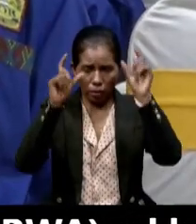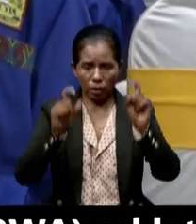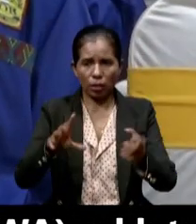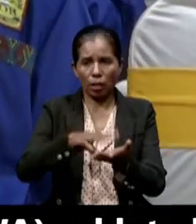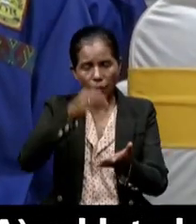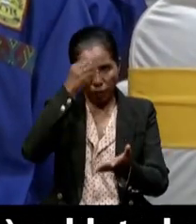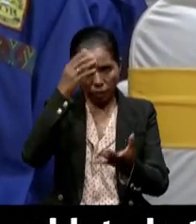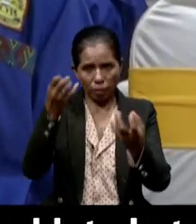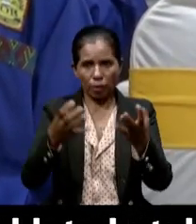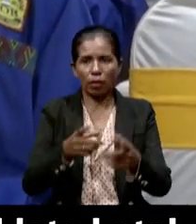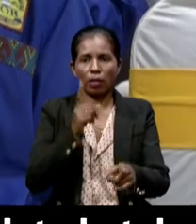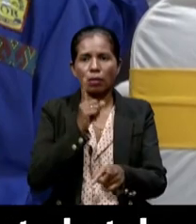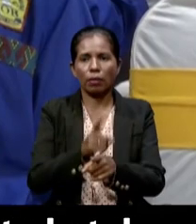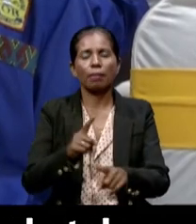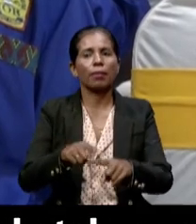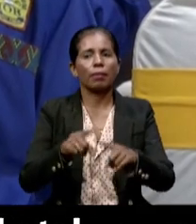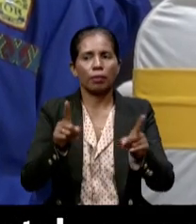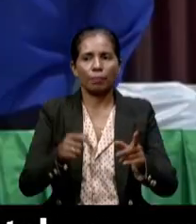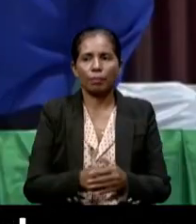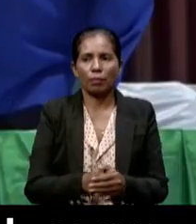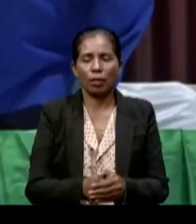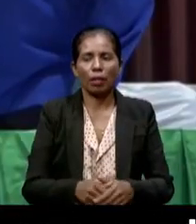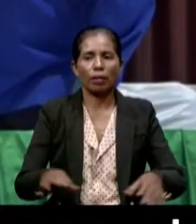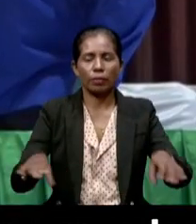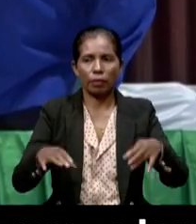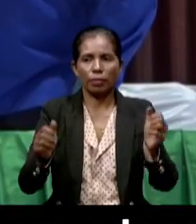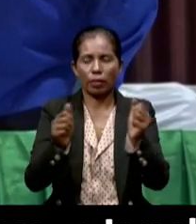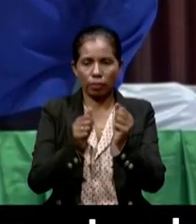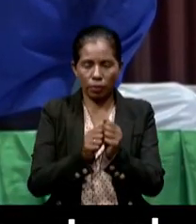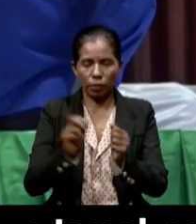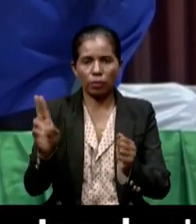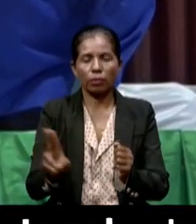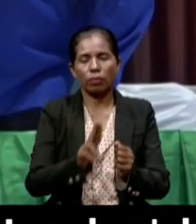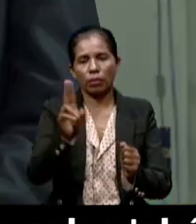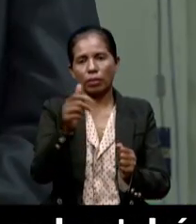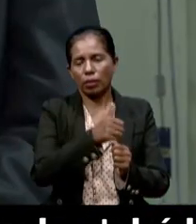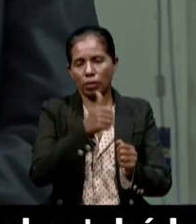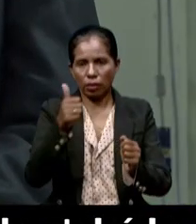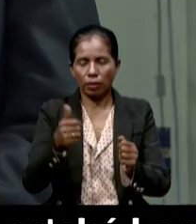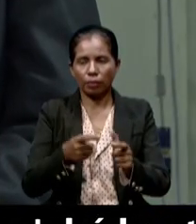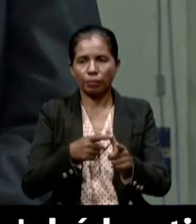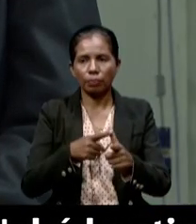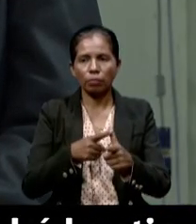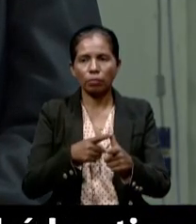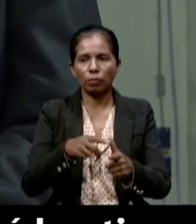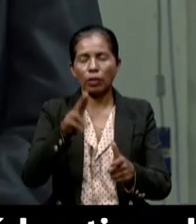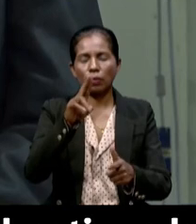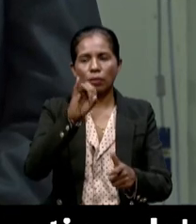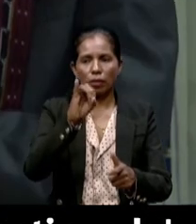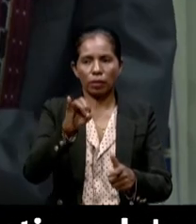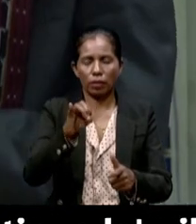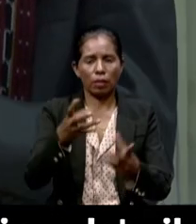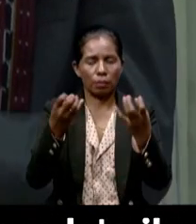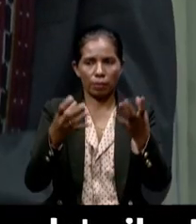nós. Mai vemos servicio universitario sira liura na saat Masaya, UGM, UI,